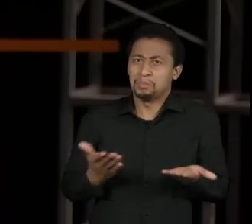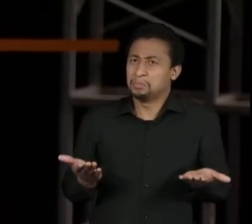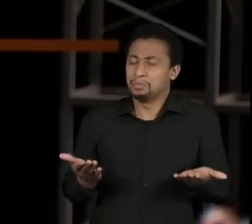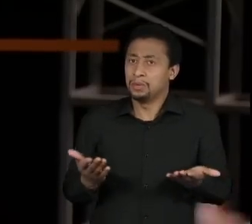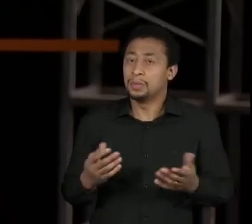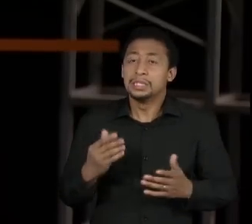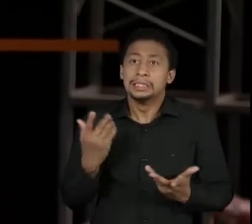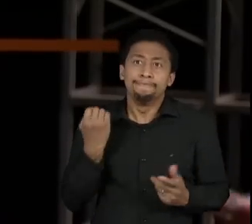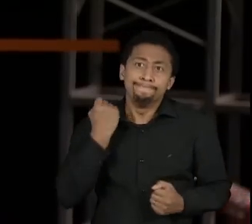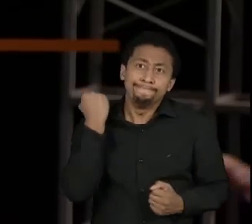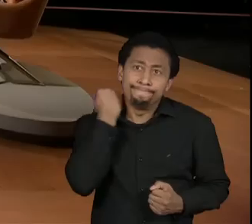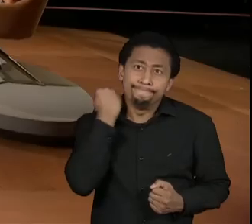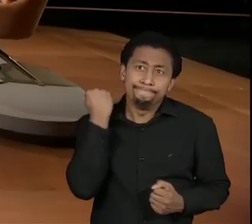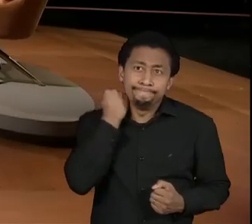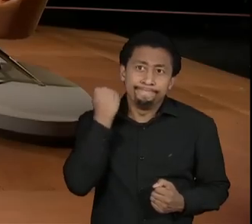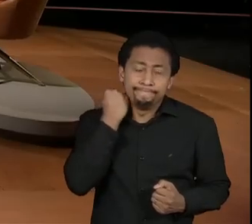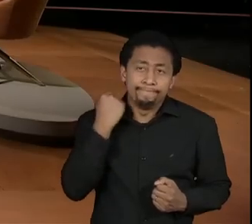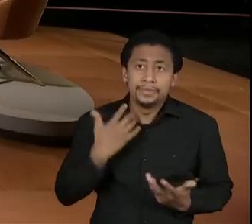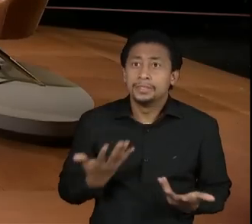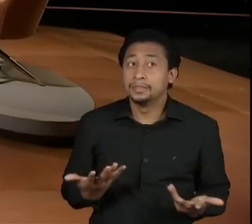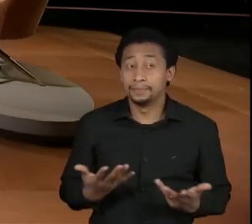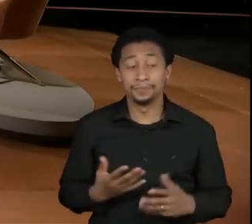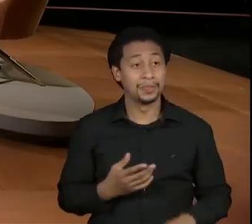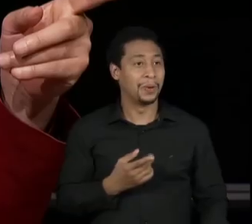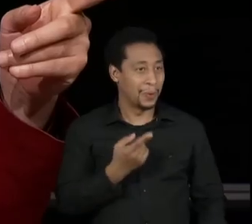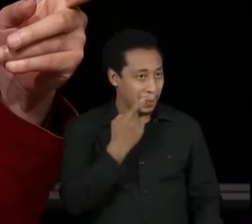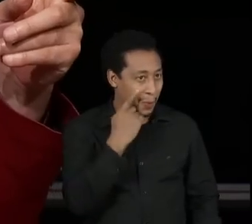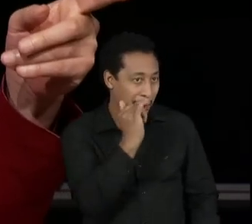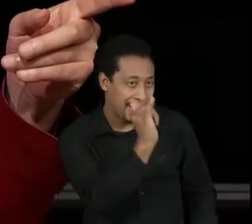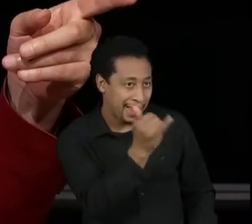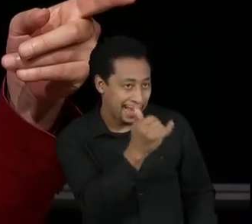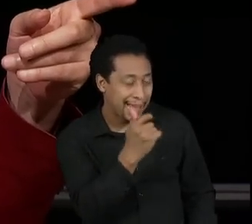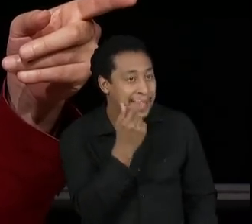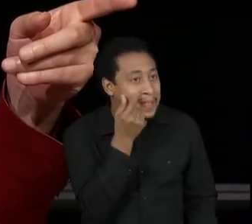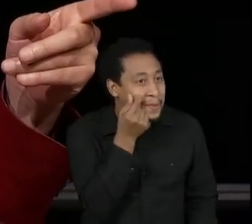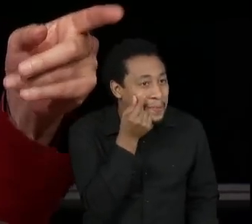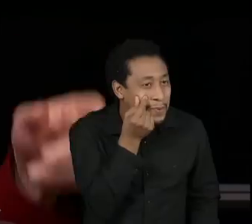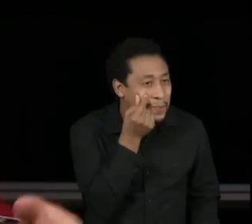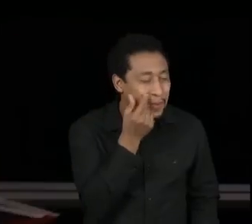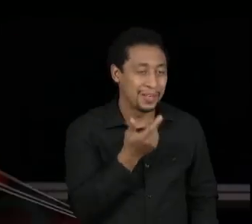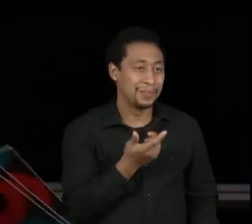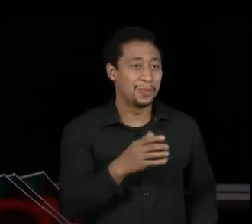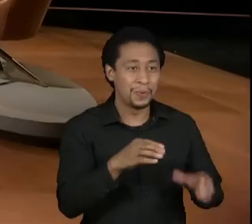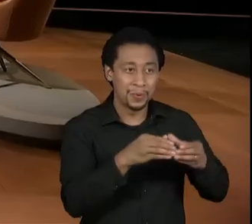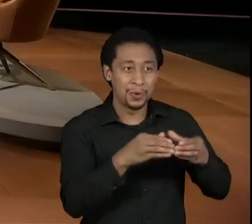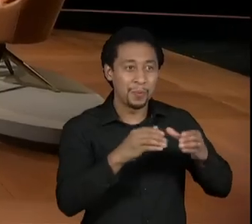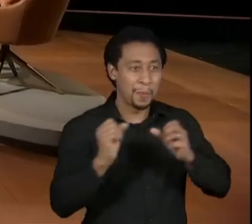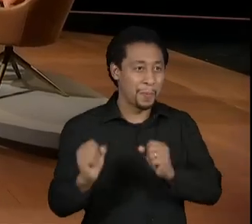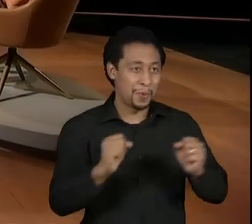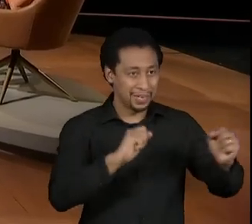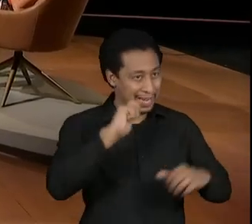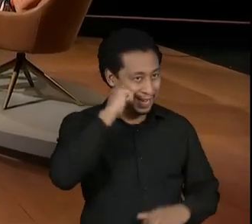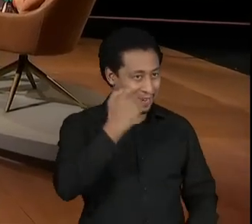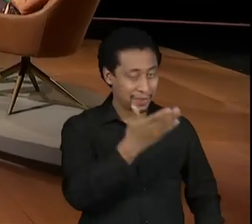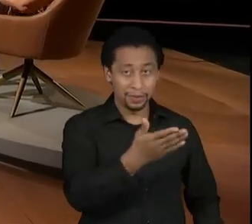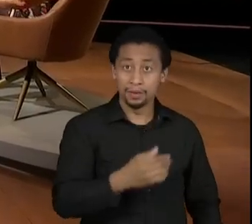tensão, gente. Temos um depoimento aí de alguém do Poder Negro. Do